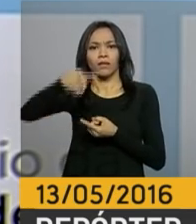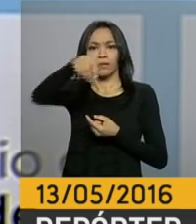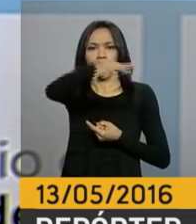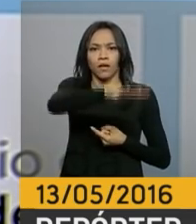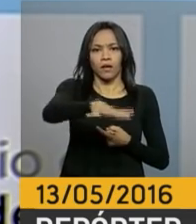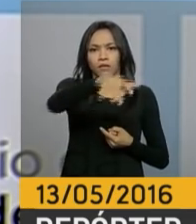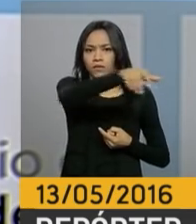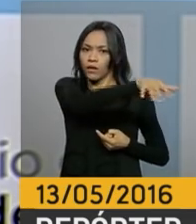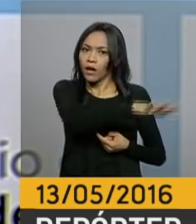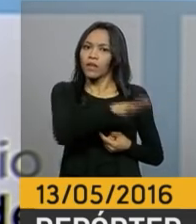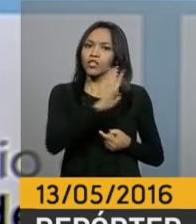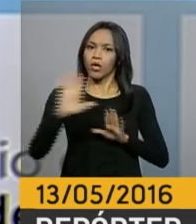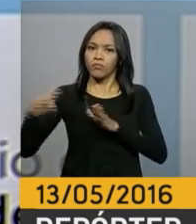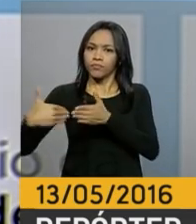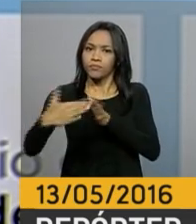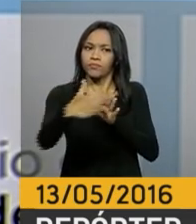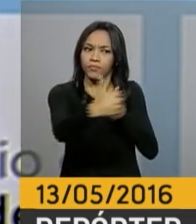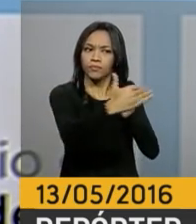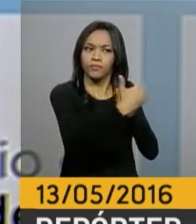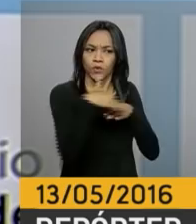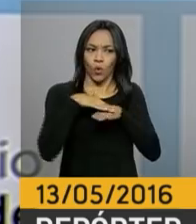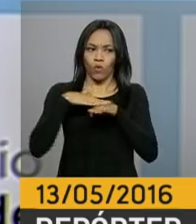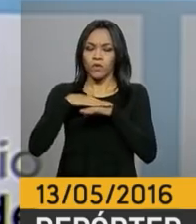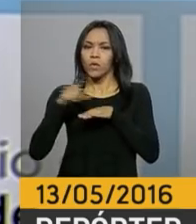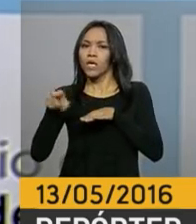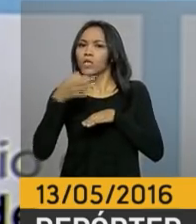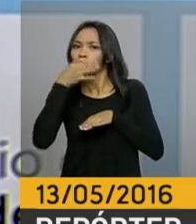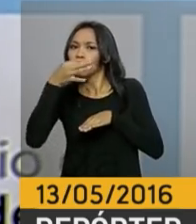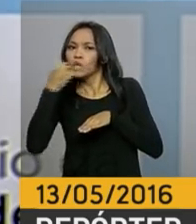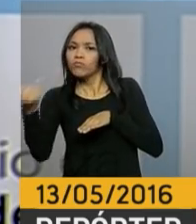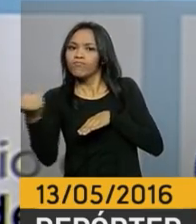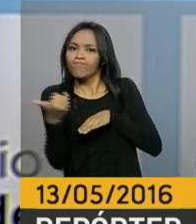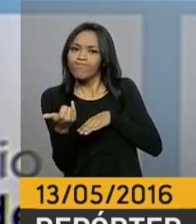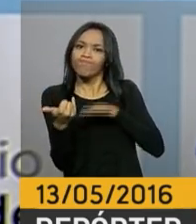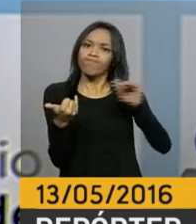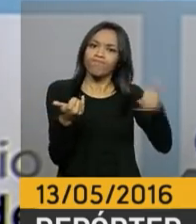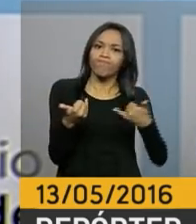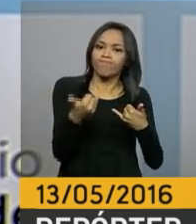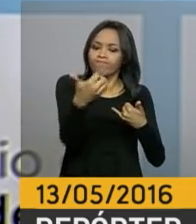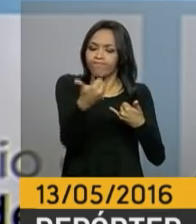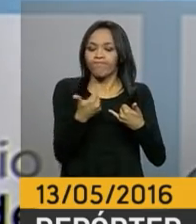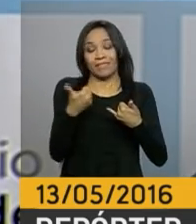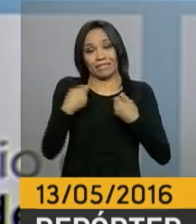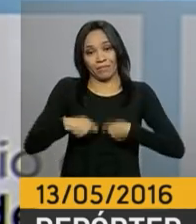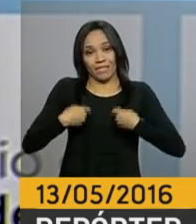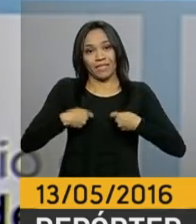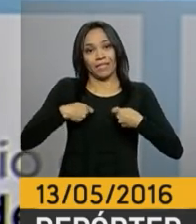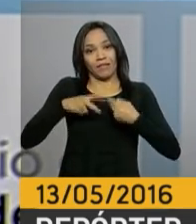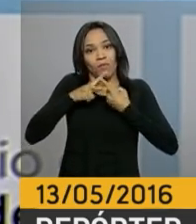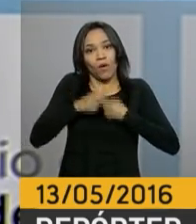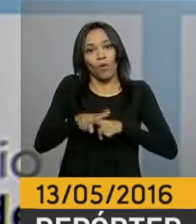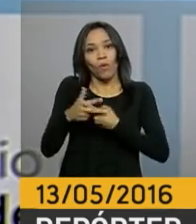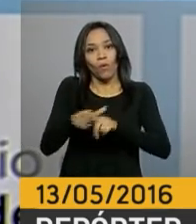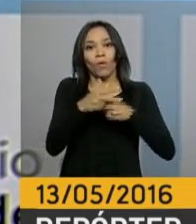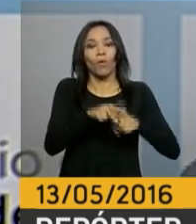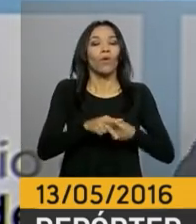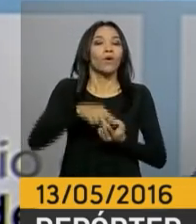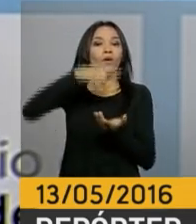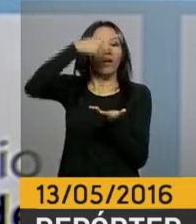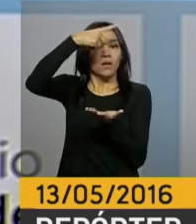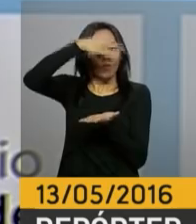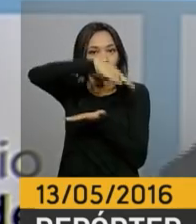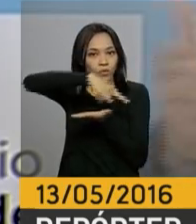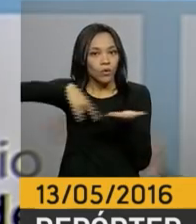eh sugerem que seja feita uma revisão nos protocolos para que possamos dar atenção ao